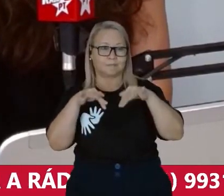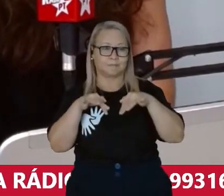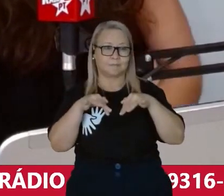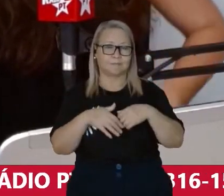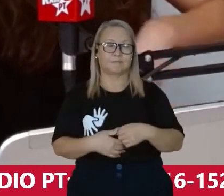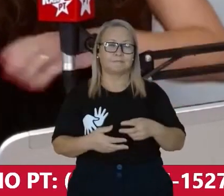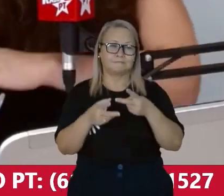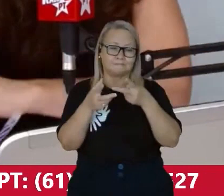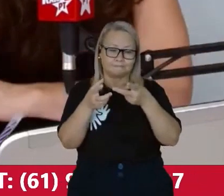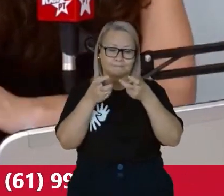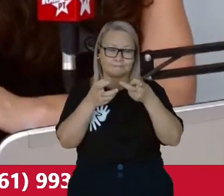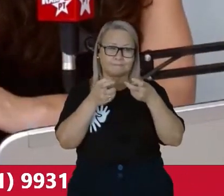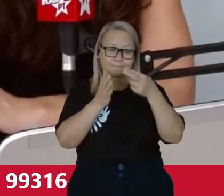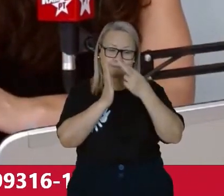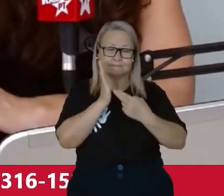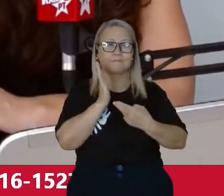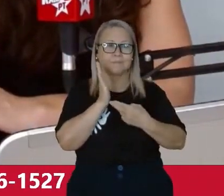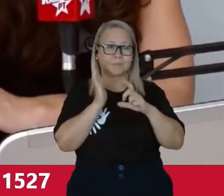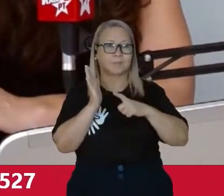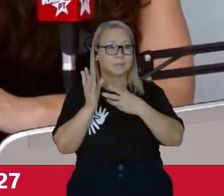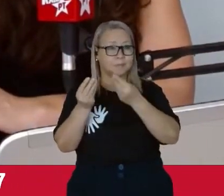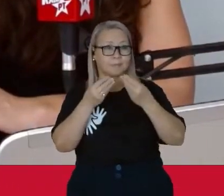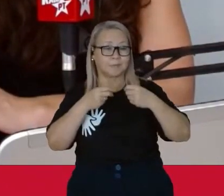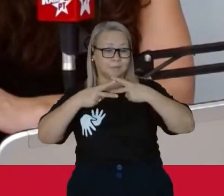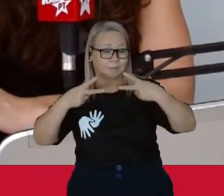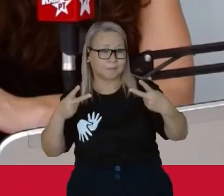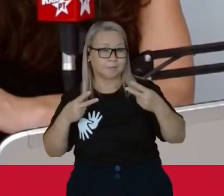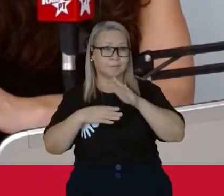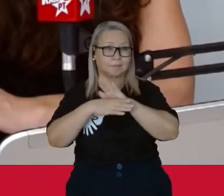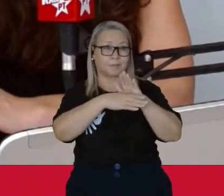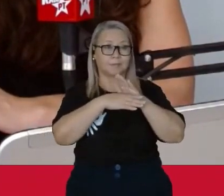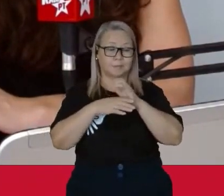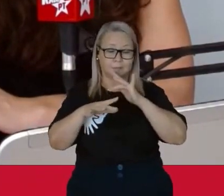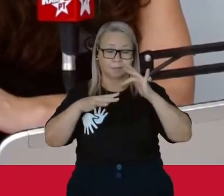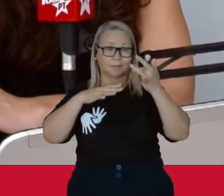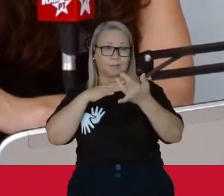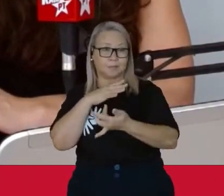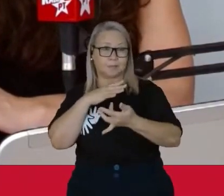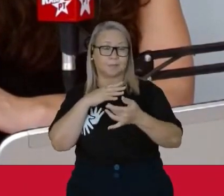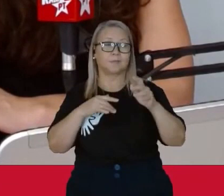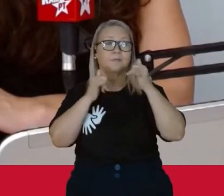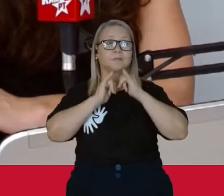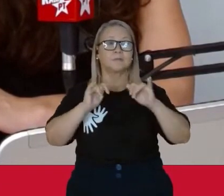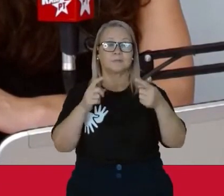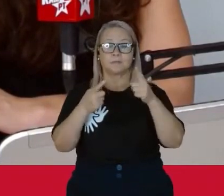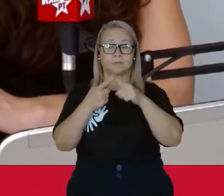Eu percebo, lendo o relatório, que tem bastante coisa aí das contribuições das redes sociais. Eu vou citar um exemplo aqui,